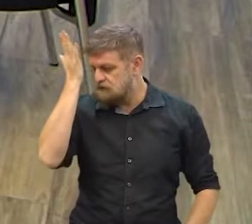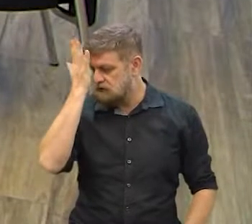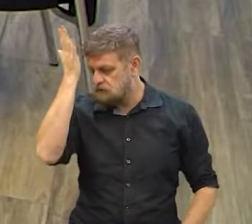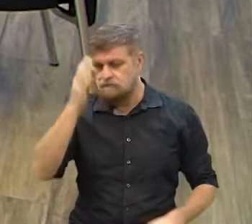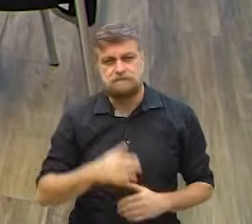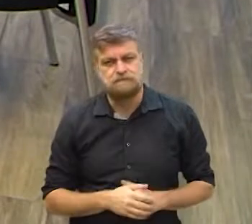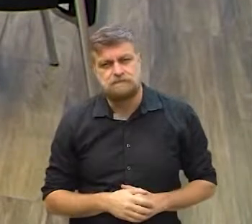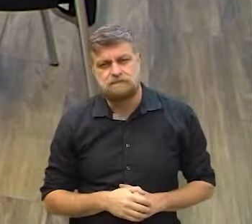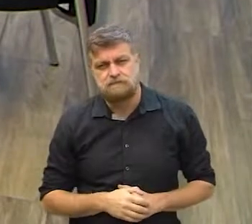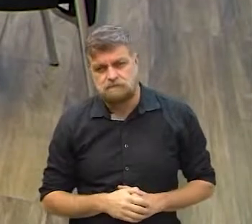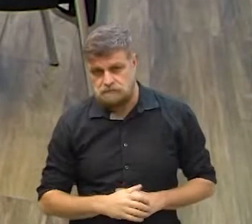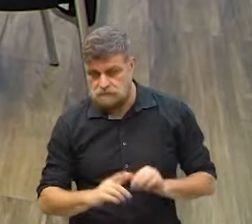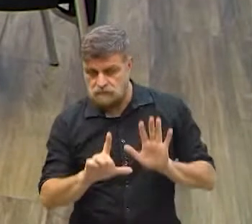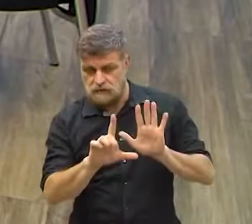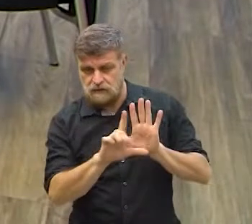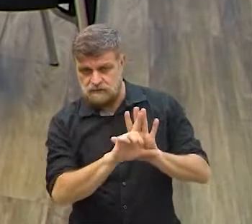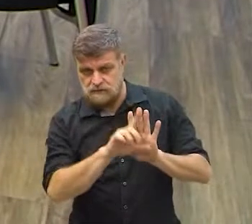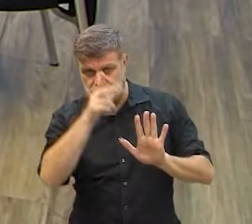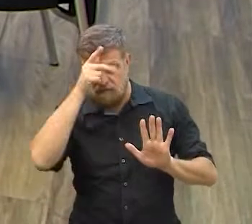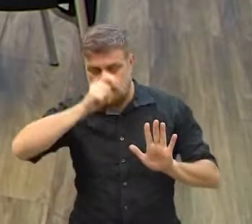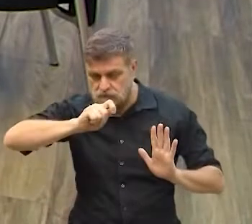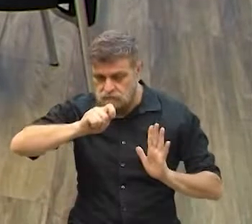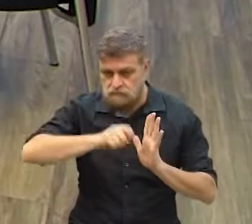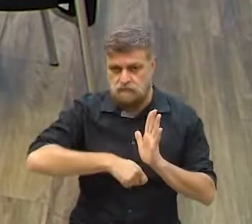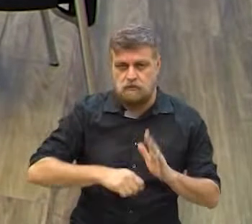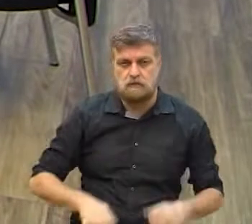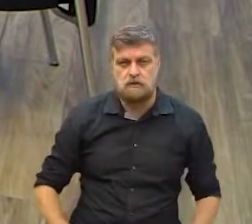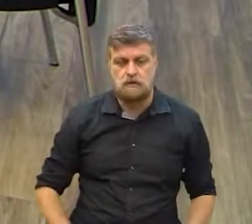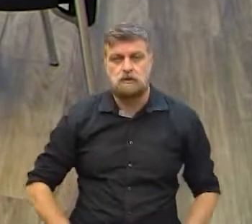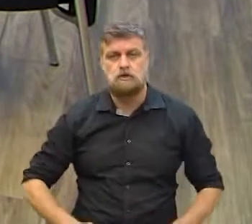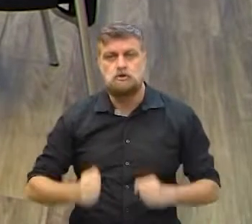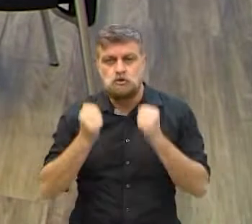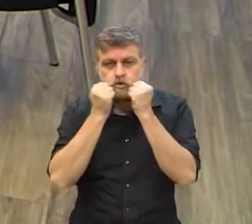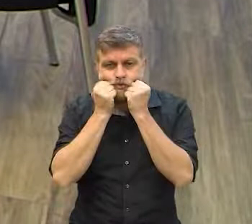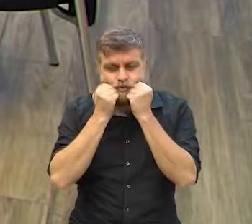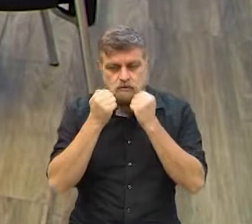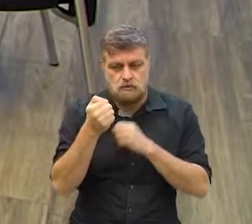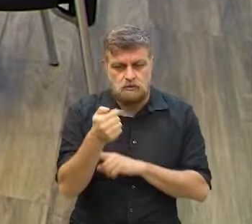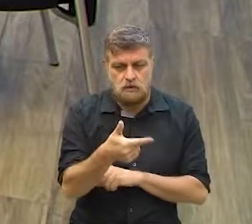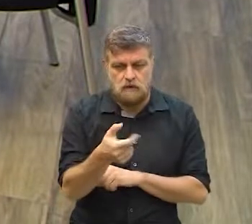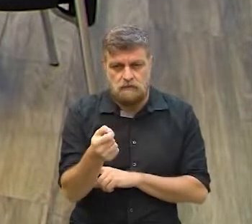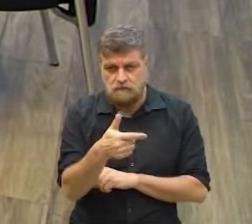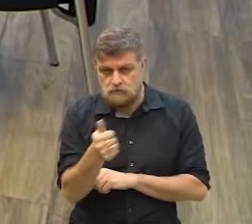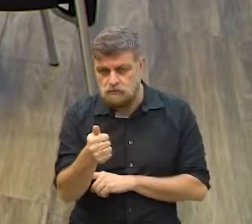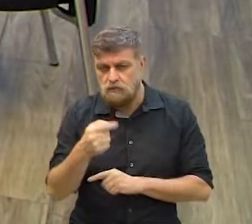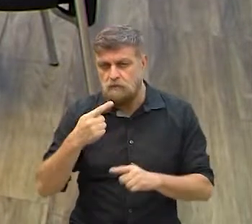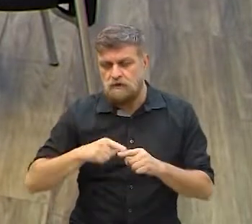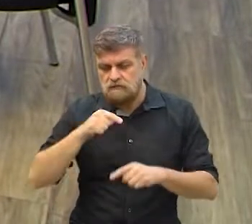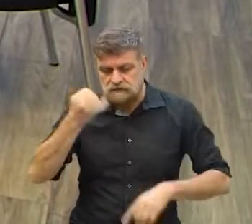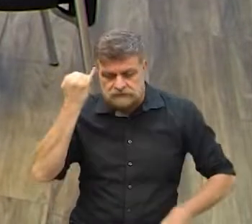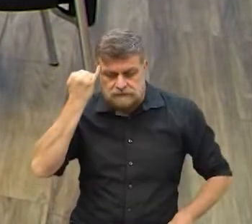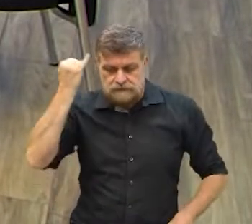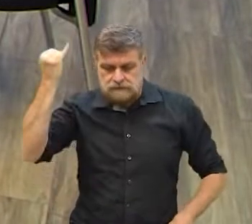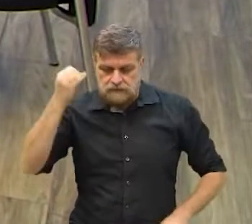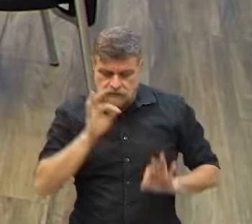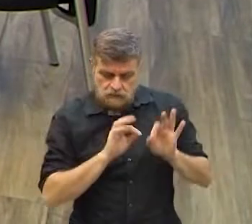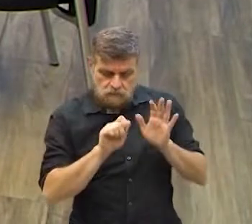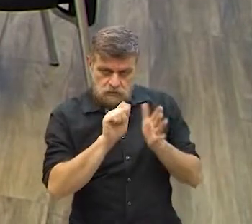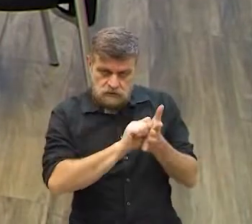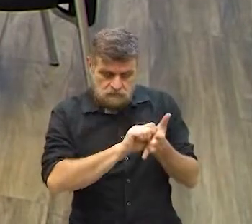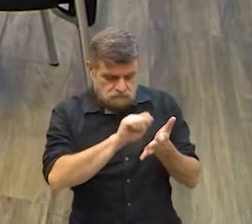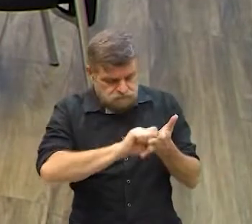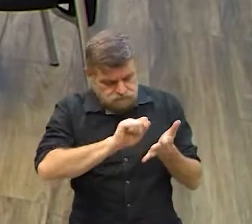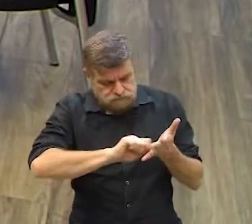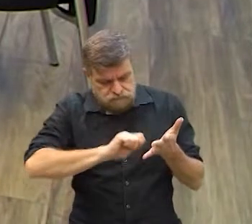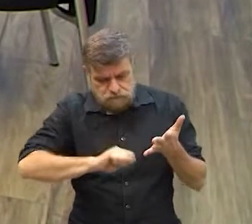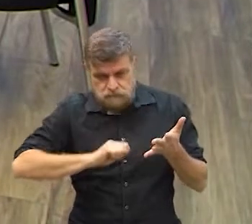Farmácia. Vereador, essa lei que foi sancionada em julho de 2021, eu queria que o senhor falasse um pouquinho o que o impulsionou a fazer um projeto